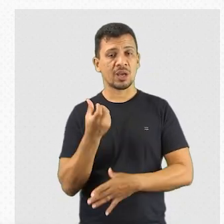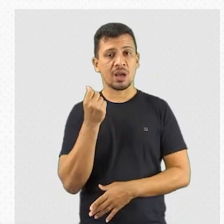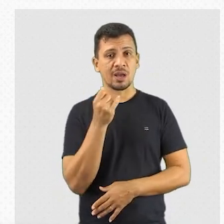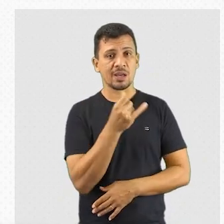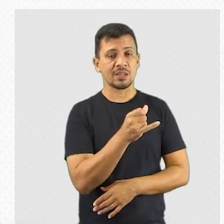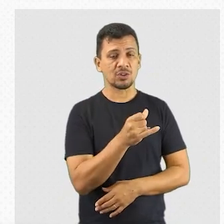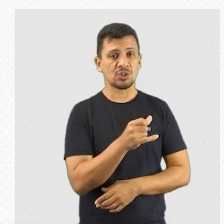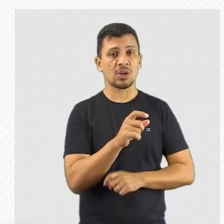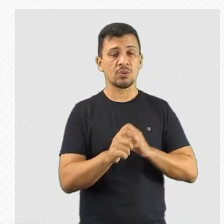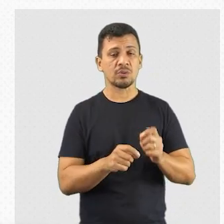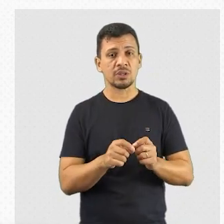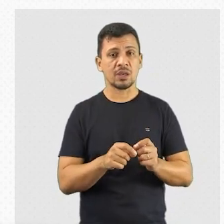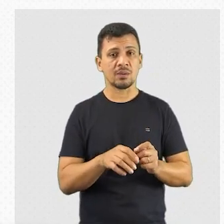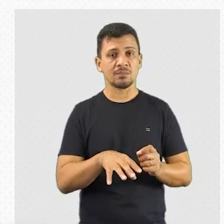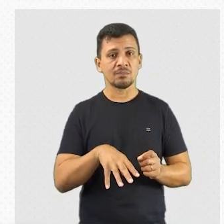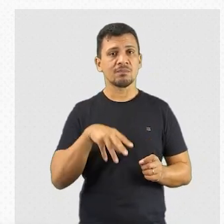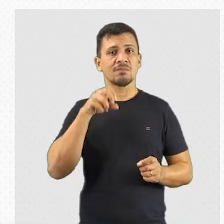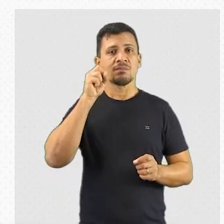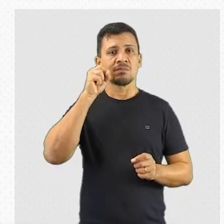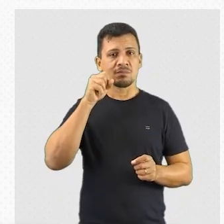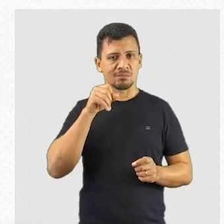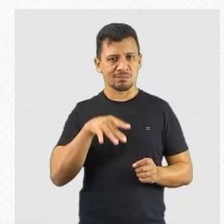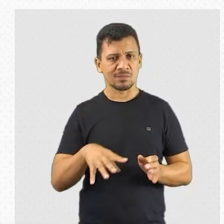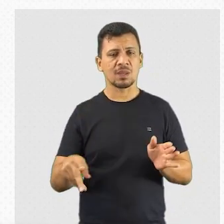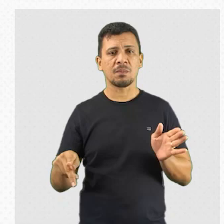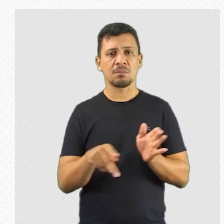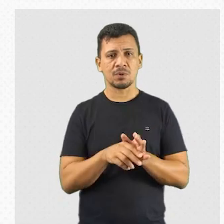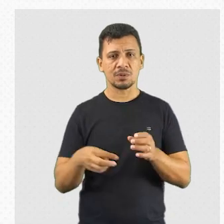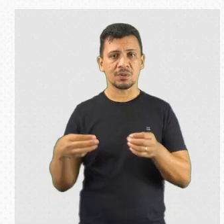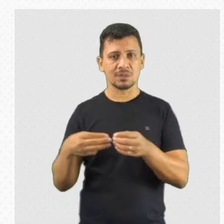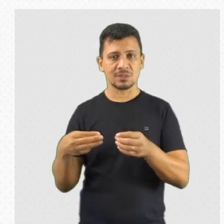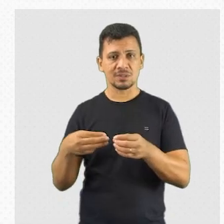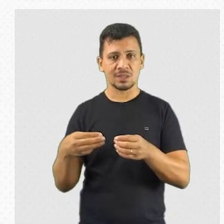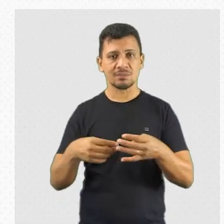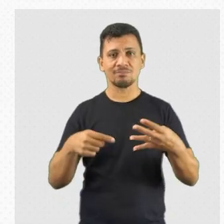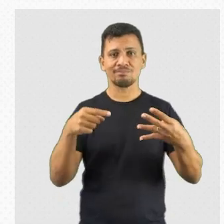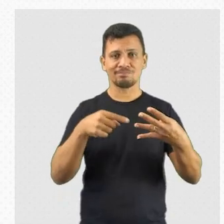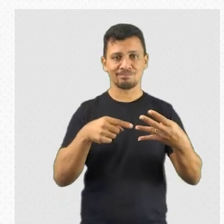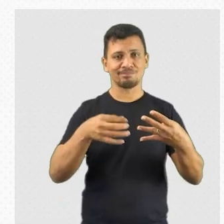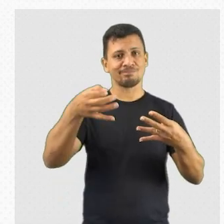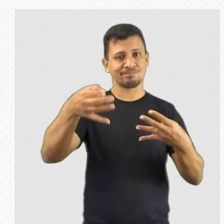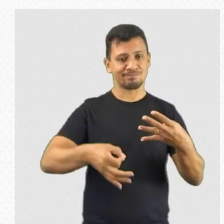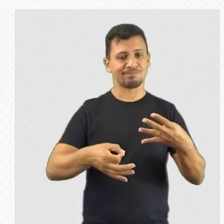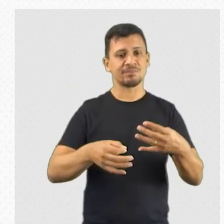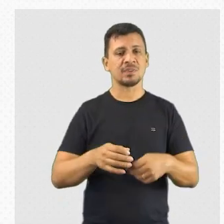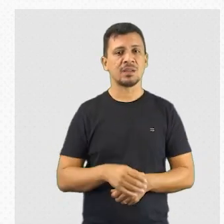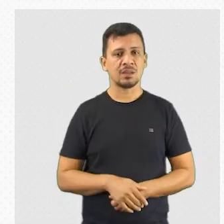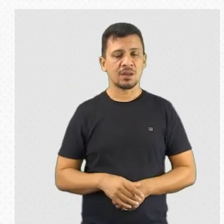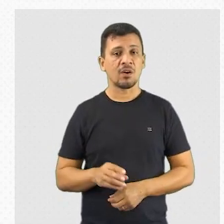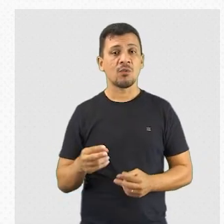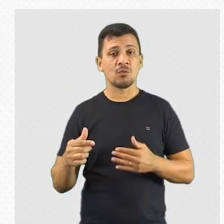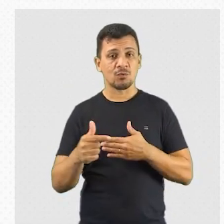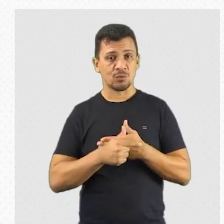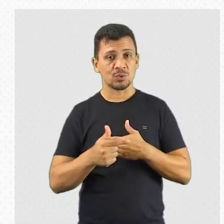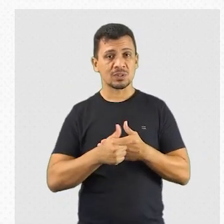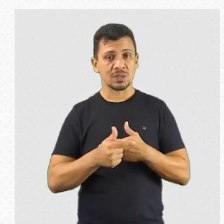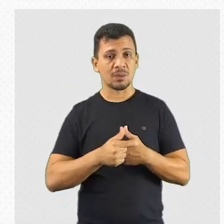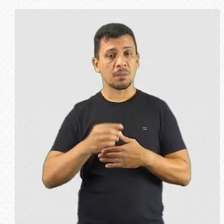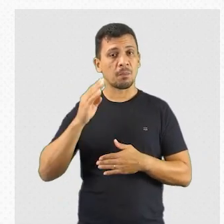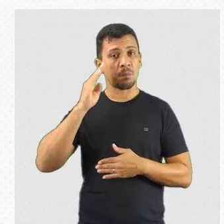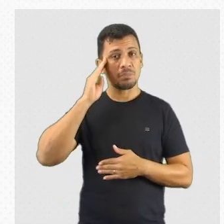respiração celular. Essa é a nossa questão correta, pessoal, nossa resposta. Tá? As mitocôndrias, elas têm como principal função